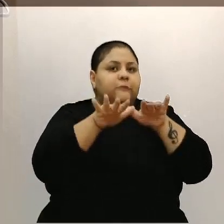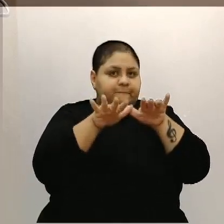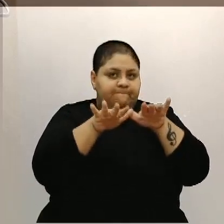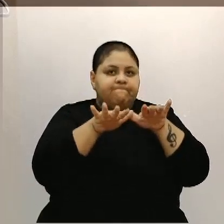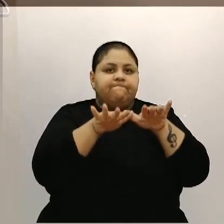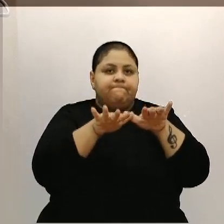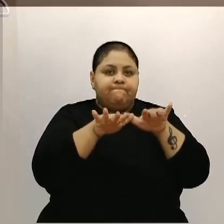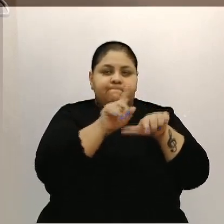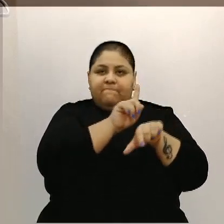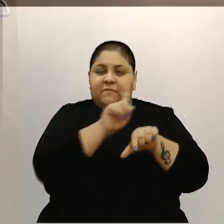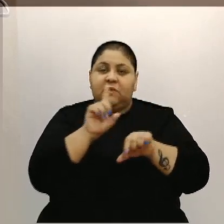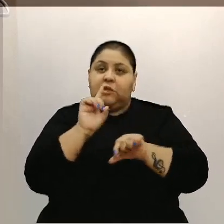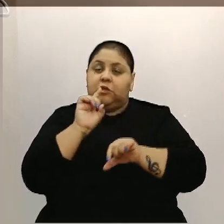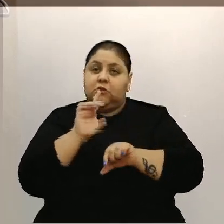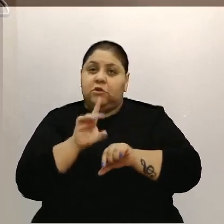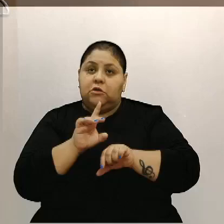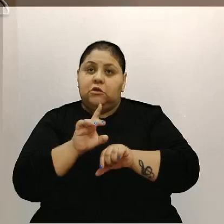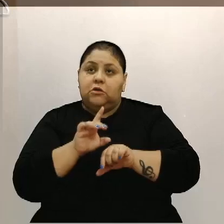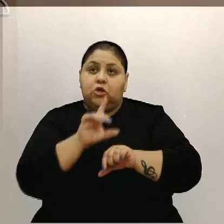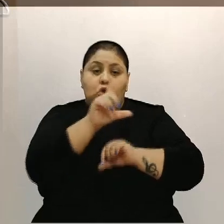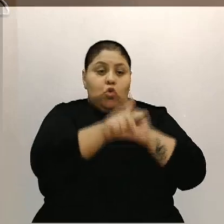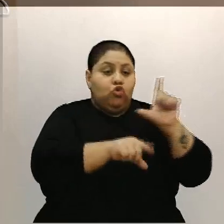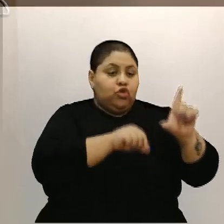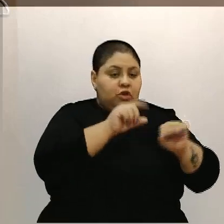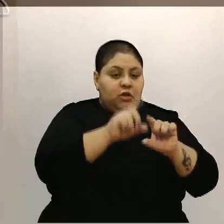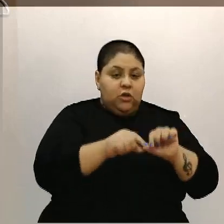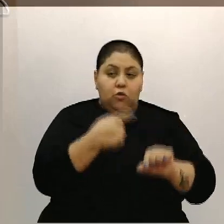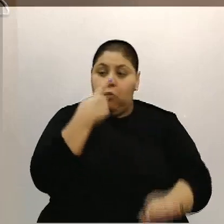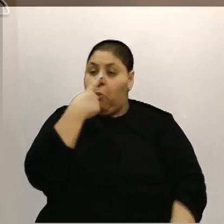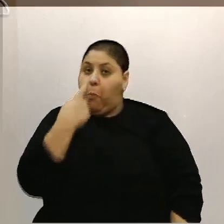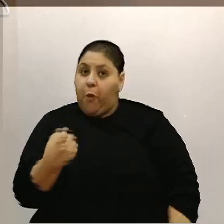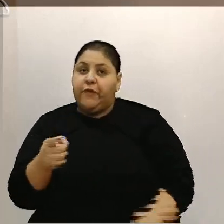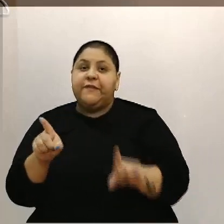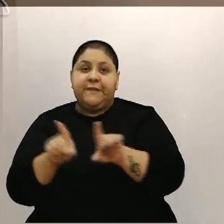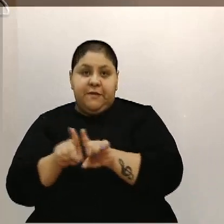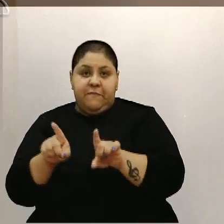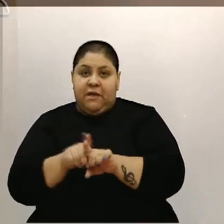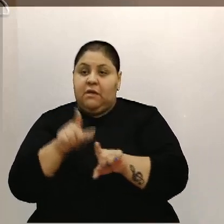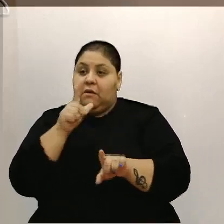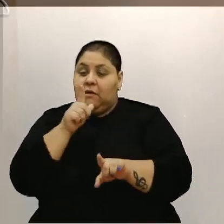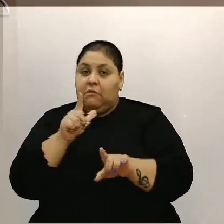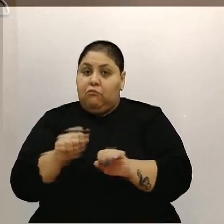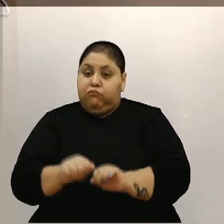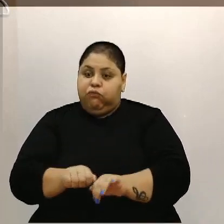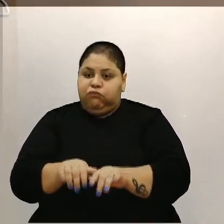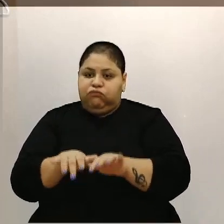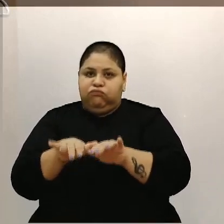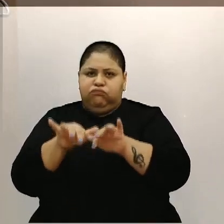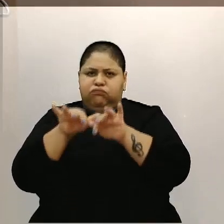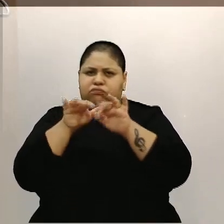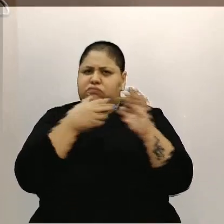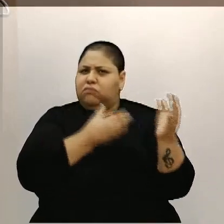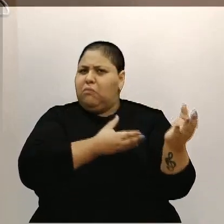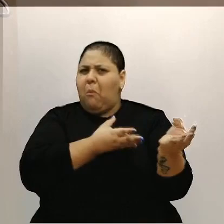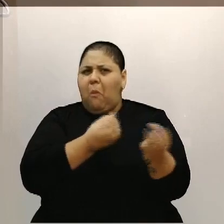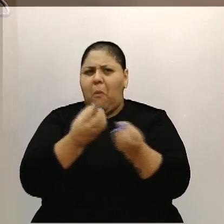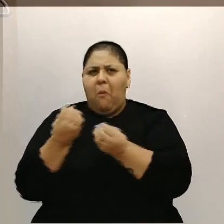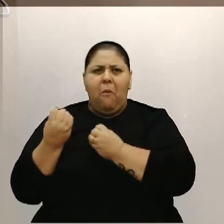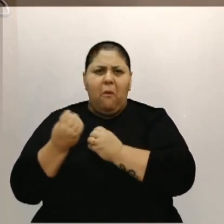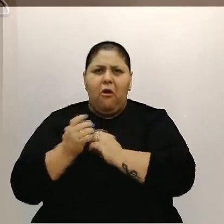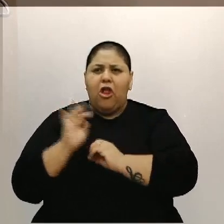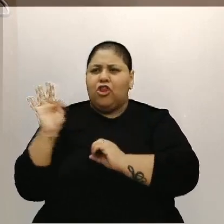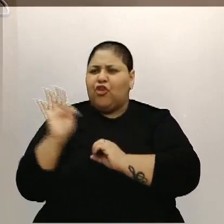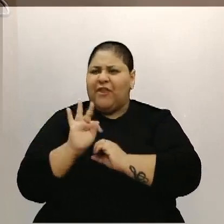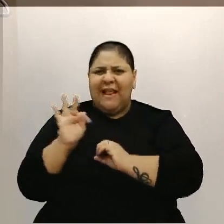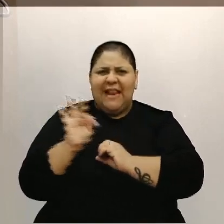problemas, não só o seletivo, mas o orgânico acumulou muitas toneladas